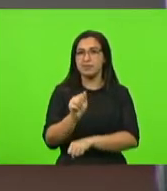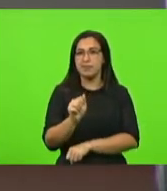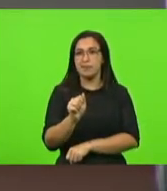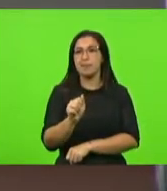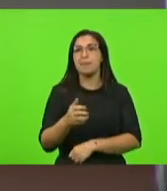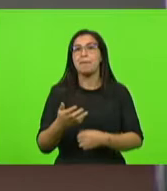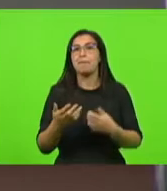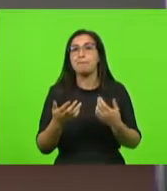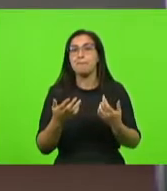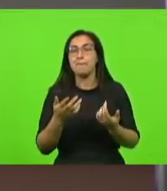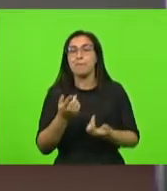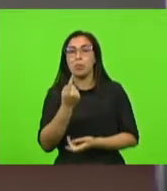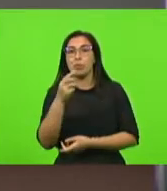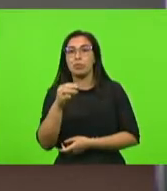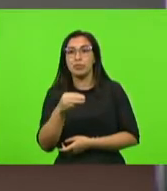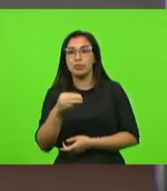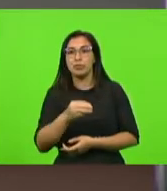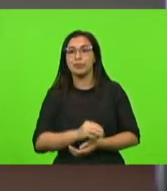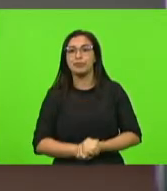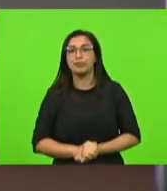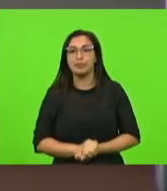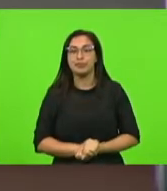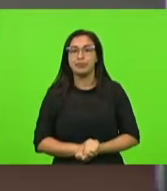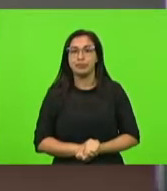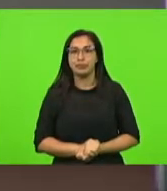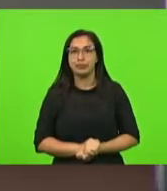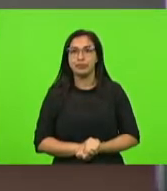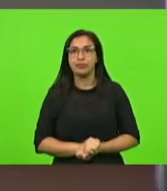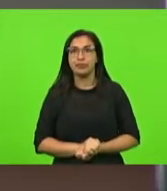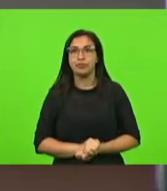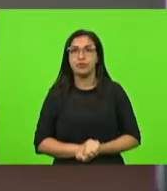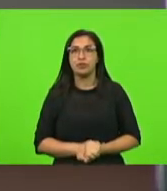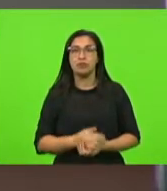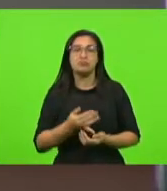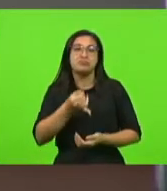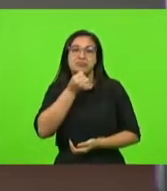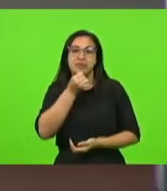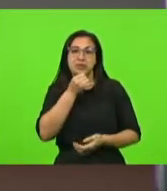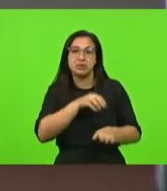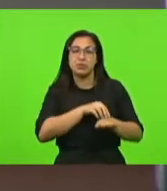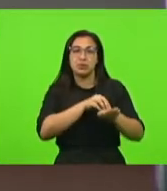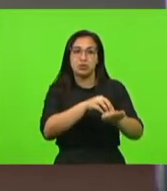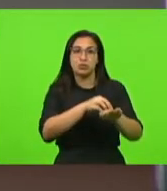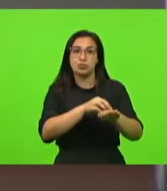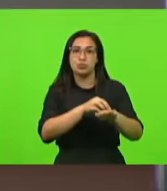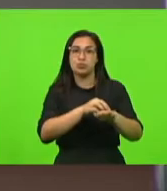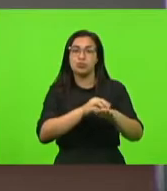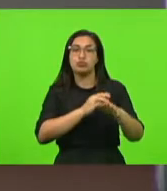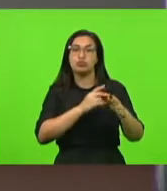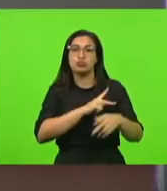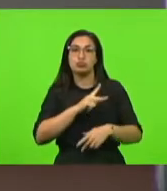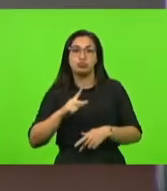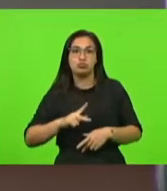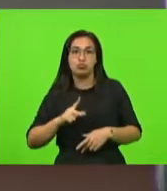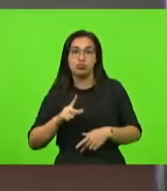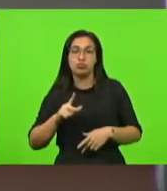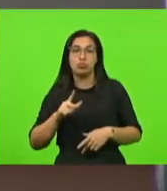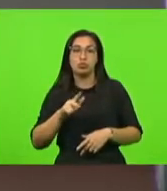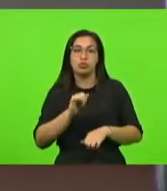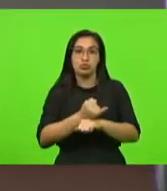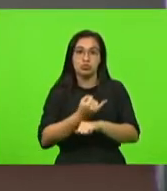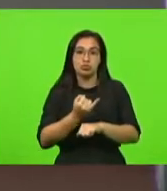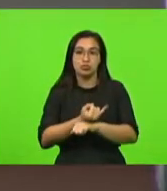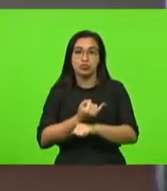justifica, mais um minuto, senhor presidente. Mais 30 segundos, deputado. O que não justifica é, por exemplo, transporte público de Joinville e só até a